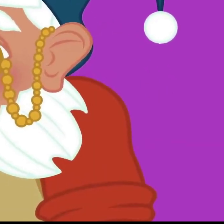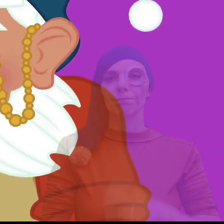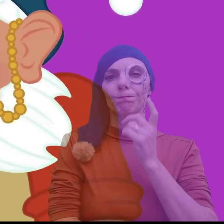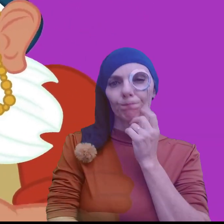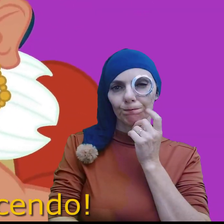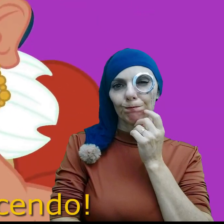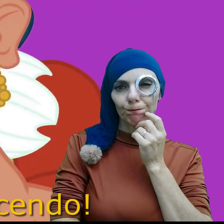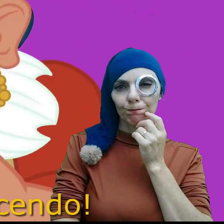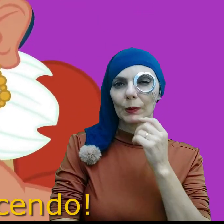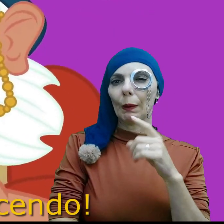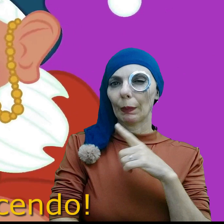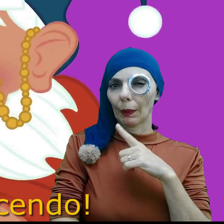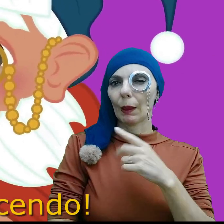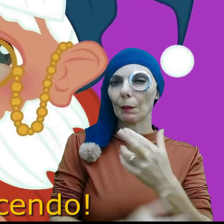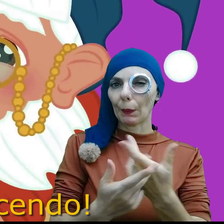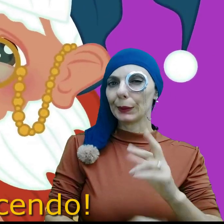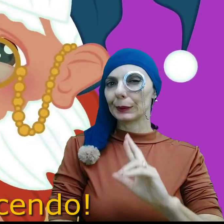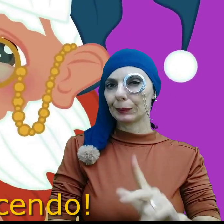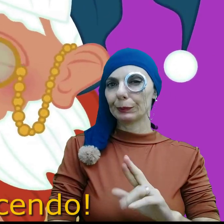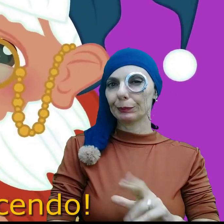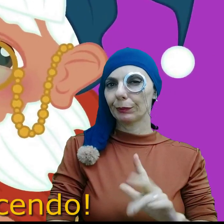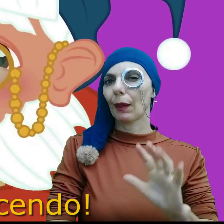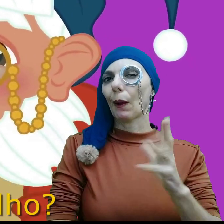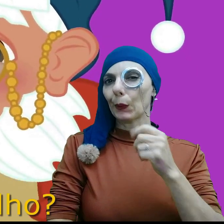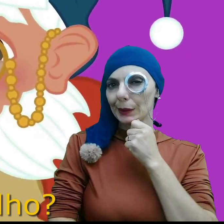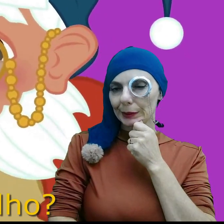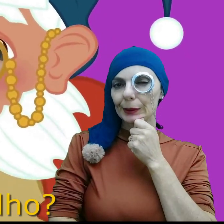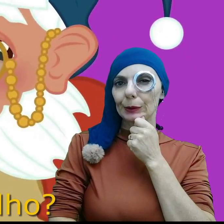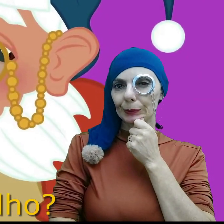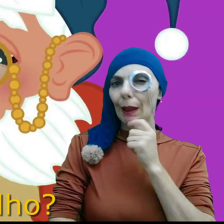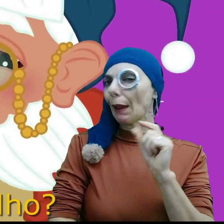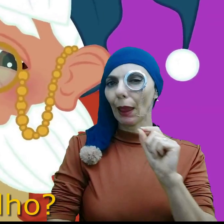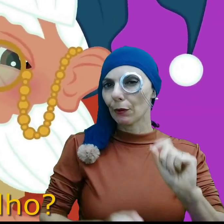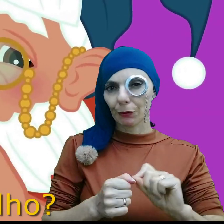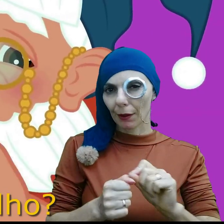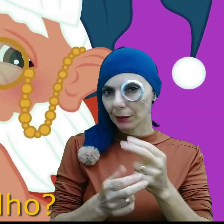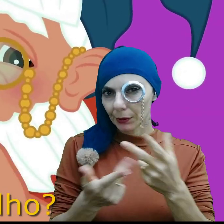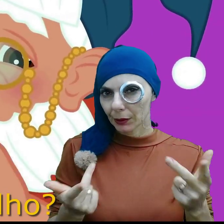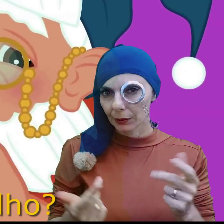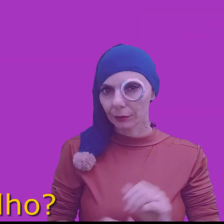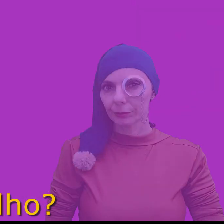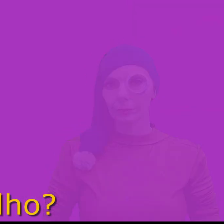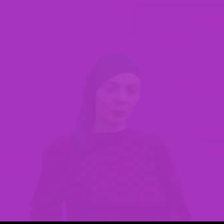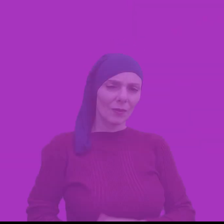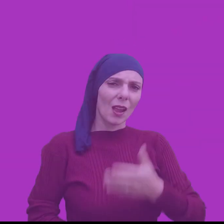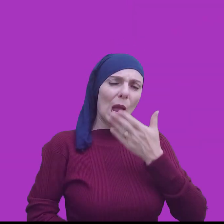acontecendo. Tem algo suspeito acontecendo. Quem fez todo esse trabalho?